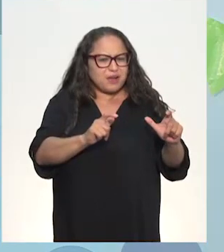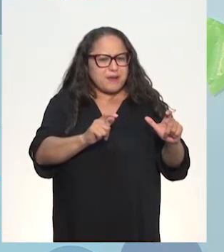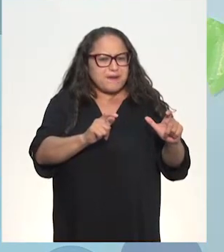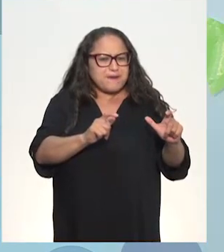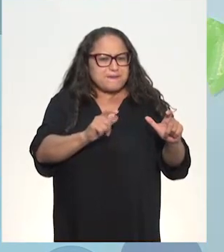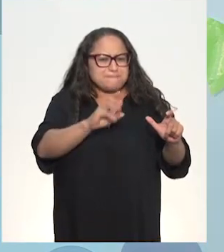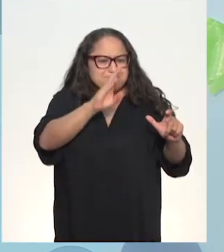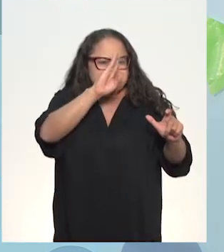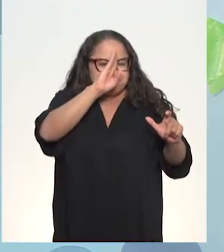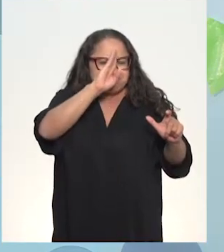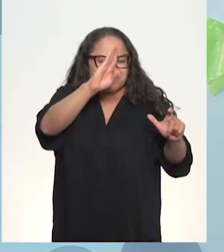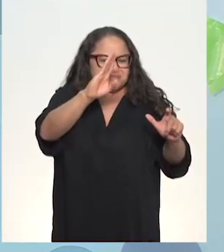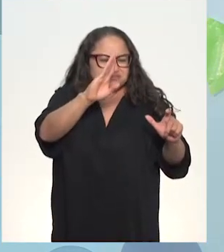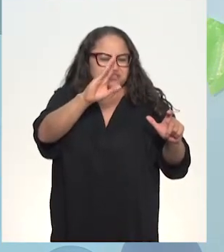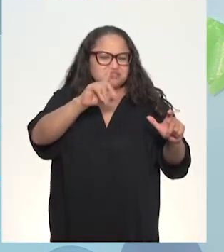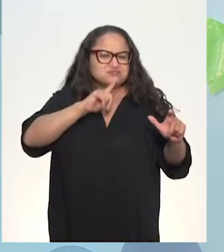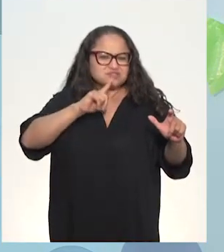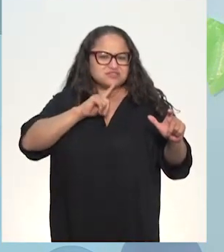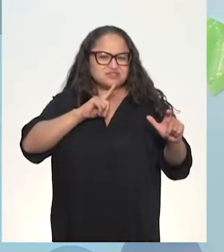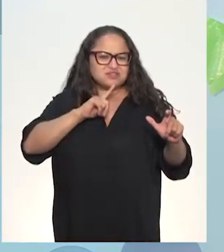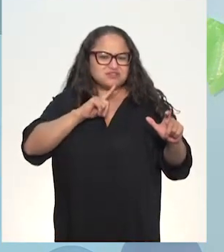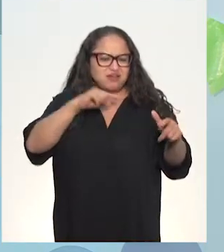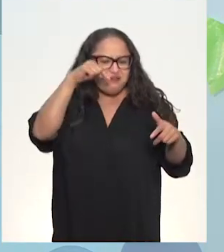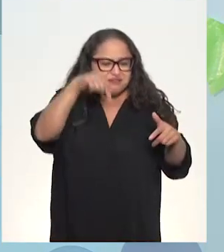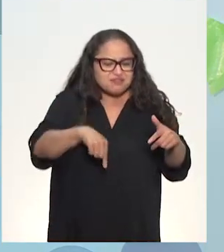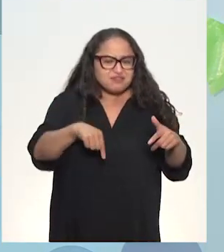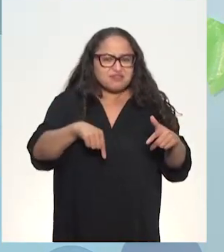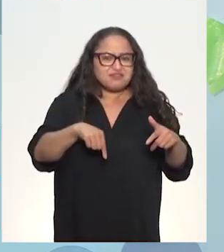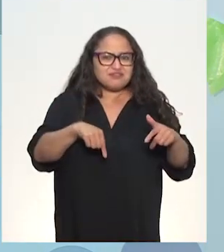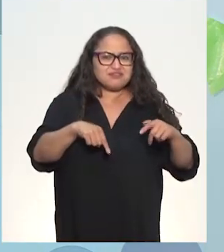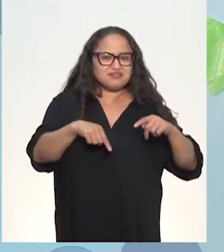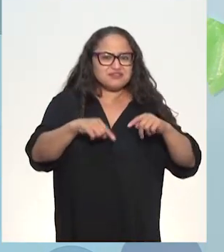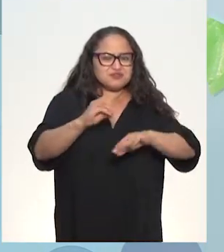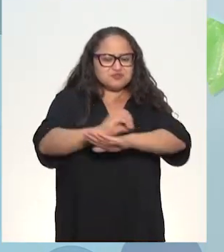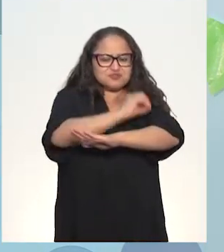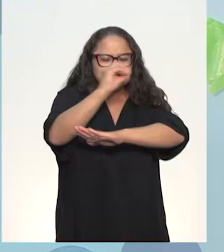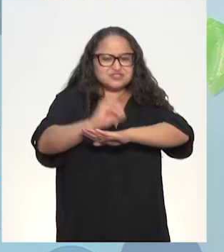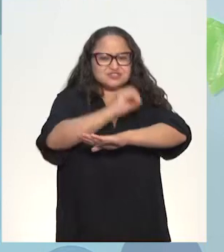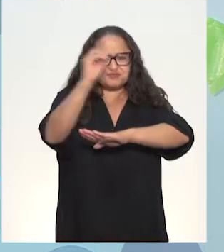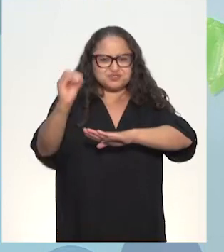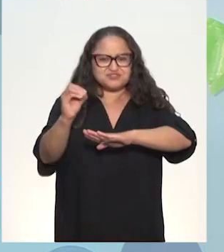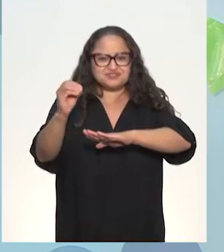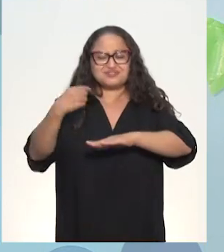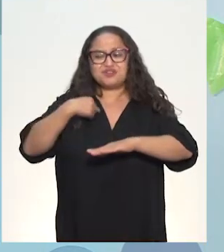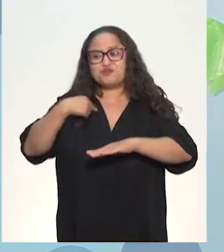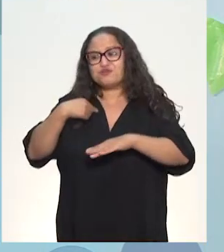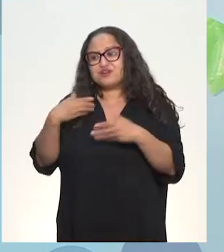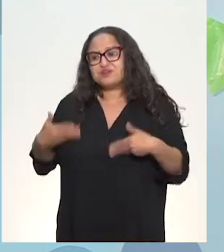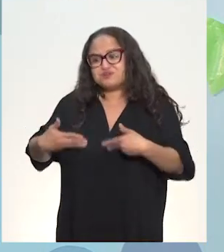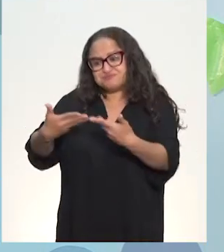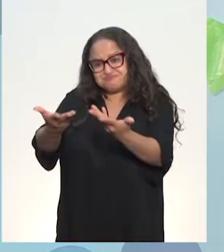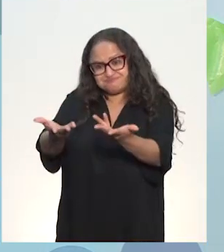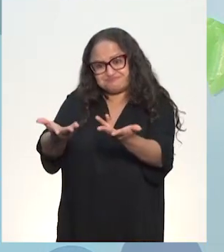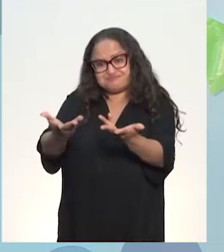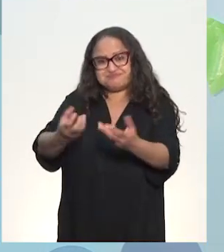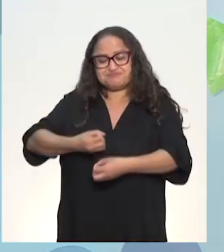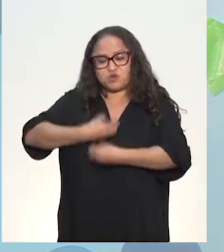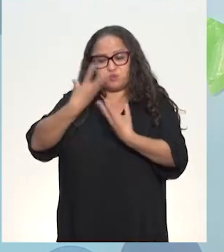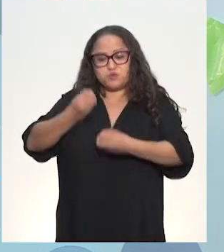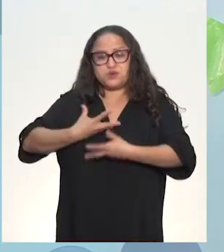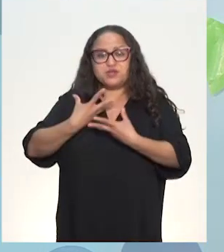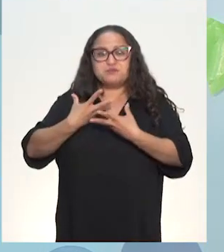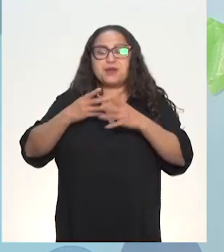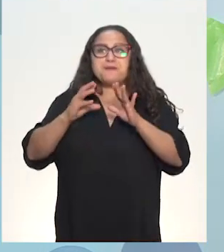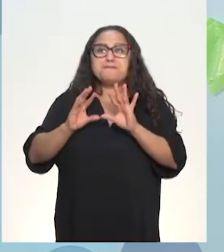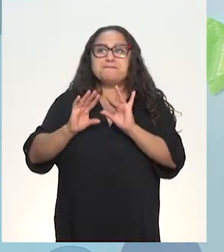deles para aqui para a aula de mídias. E eu vou trazer para vocês um poema maravilhoso de um poeta